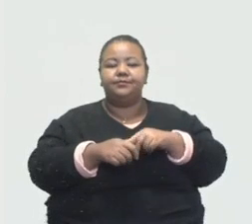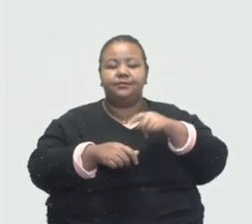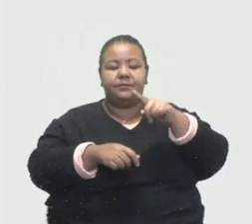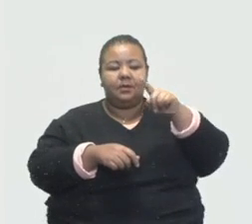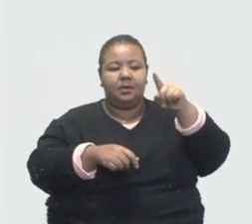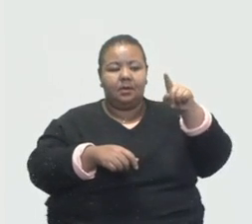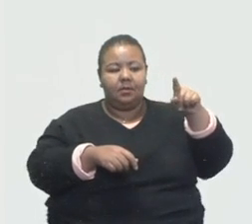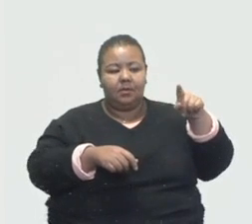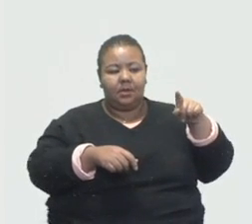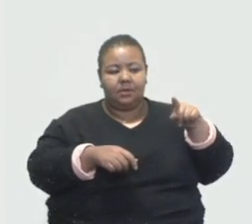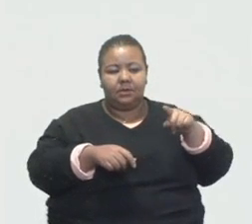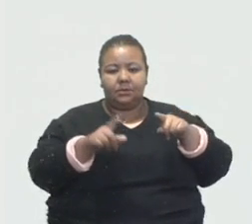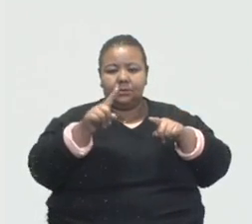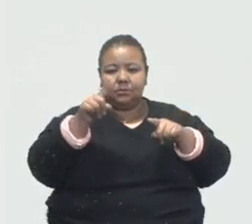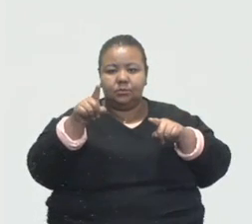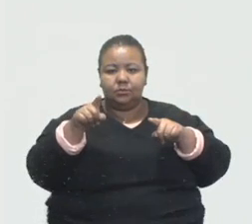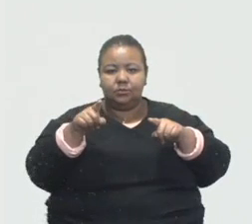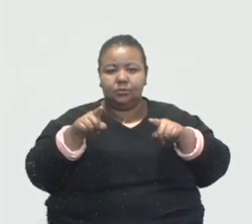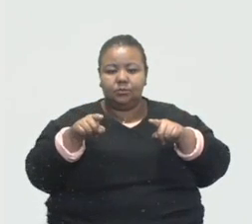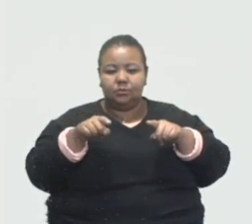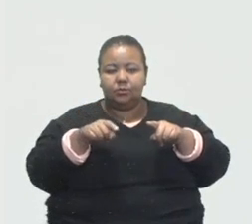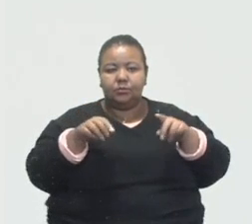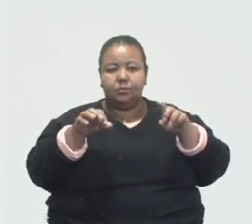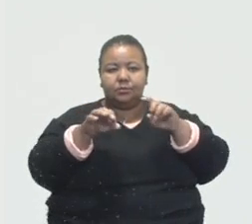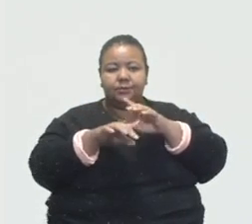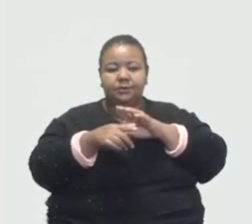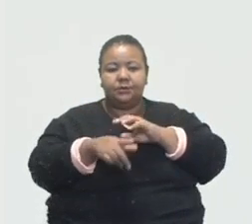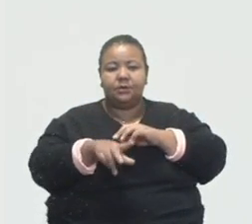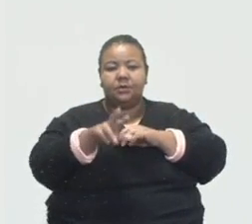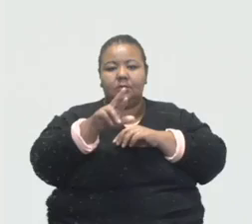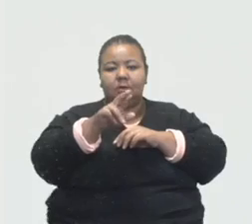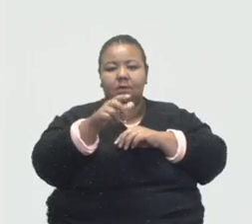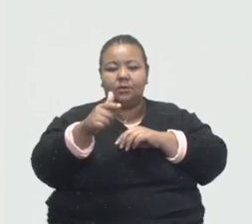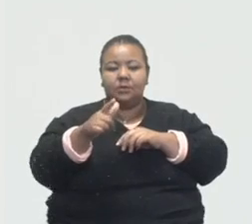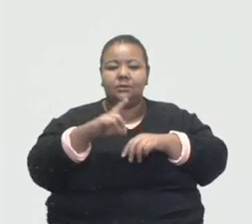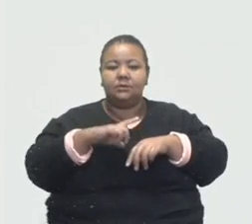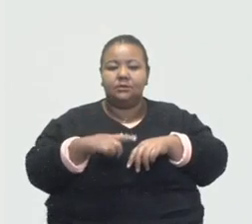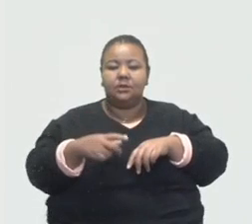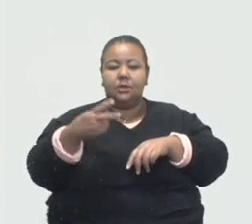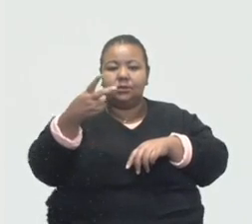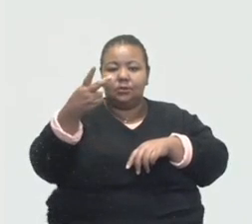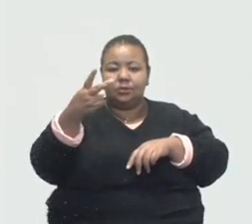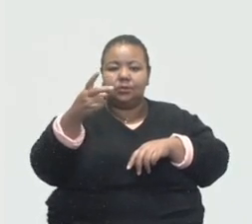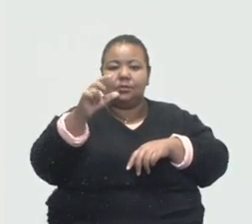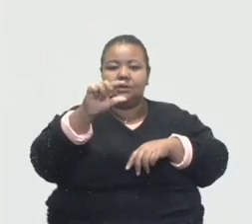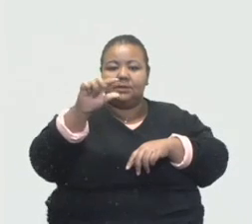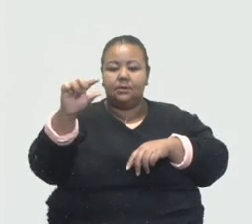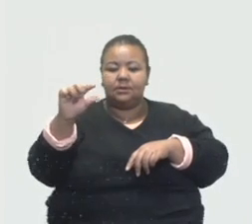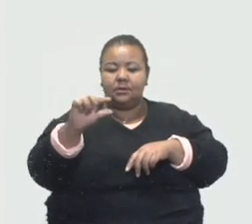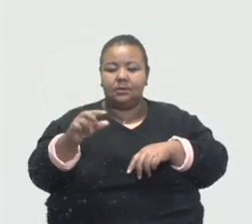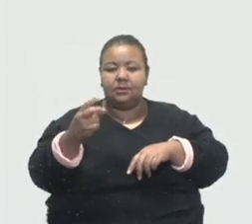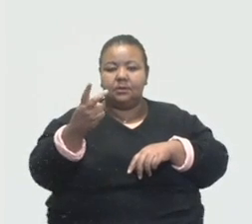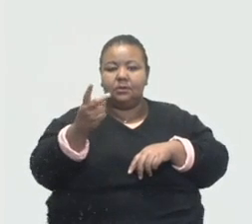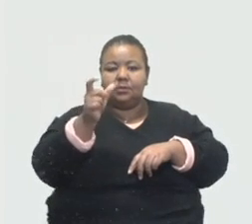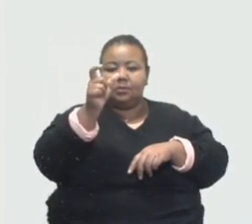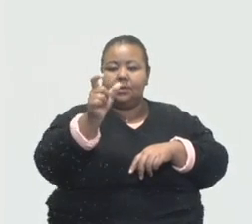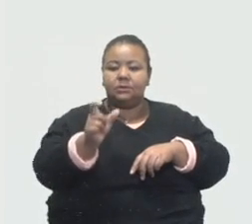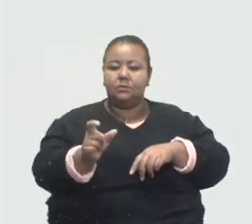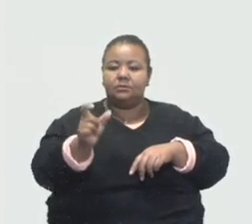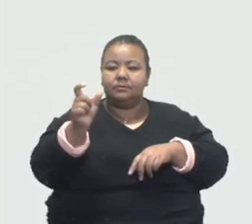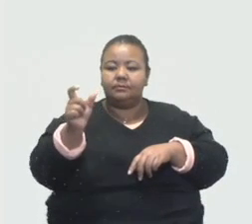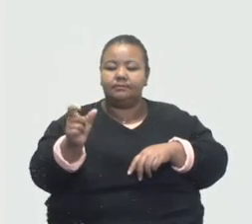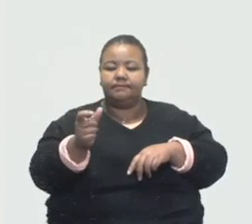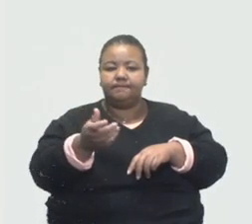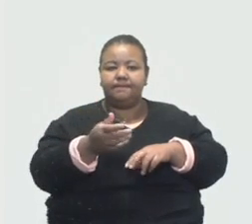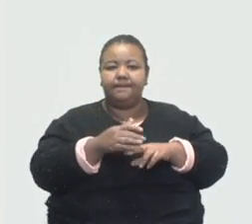a matriz identidade do R2, nós sabemos que ela tem 2 linhas e 2 colunas. Então, realizando as operações, vamos encontrar a seguinte